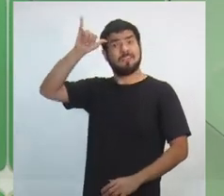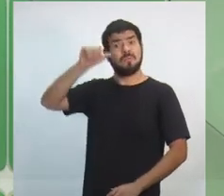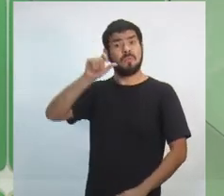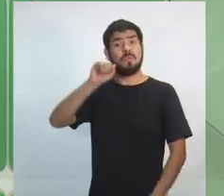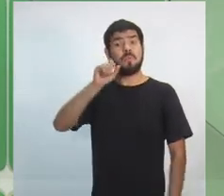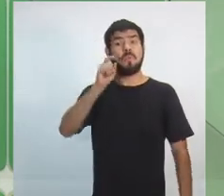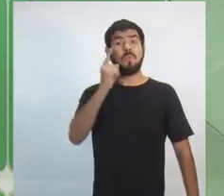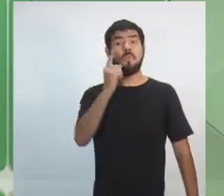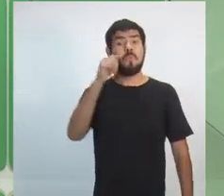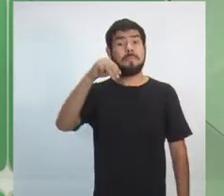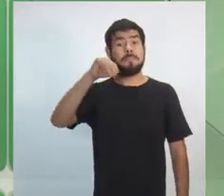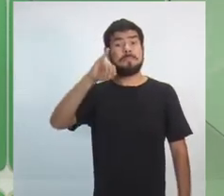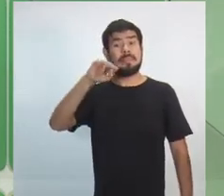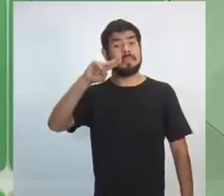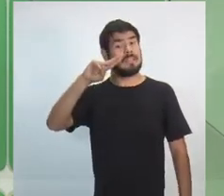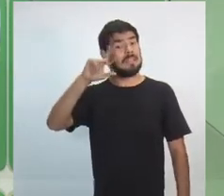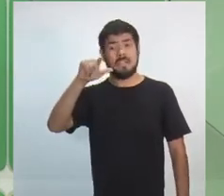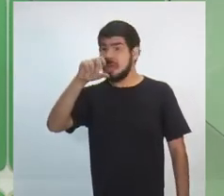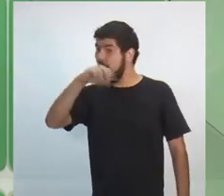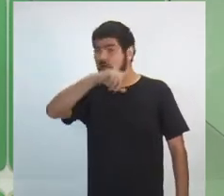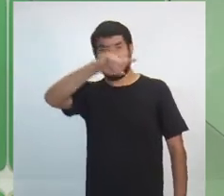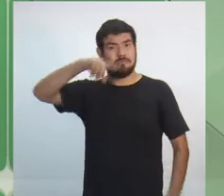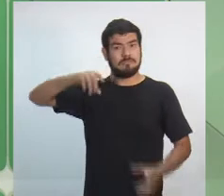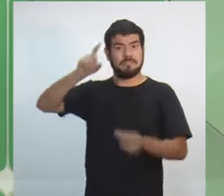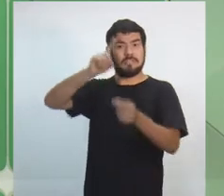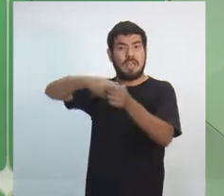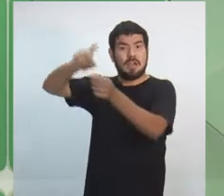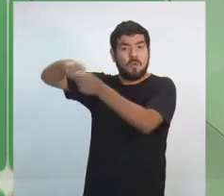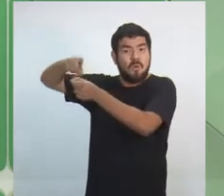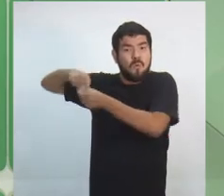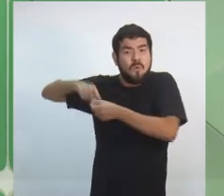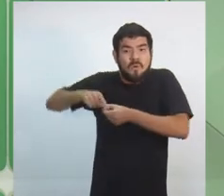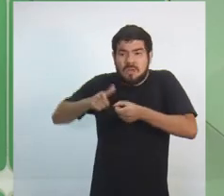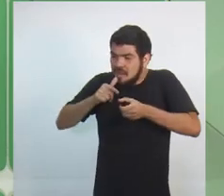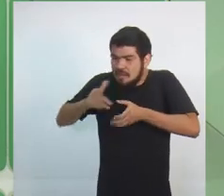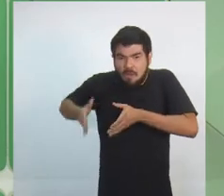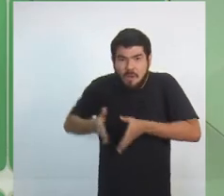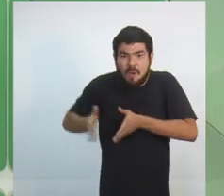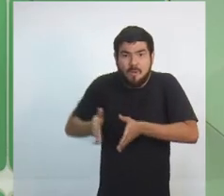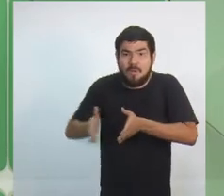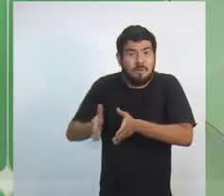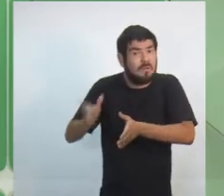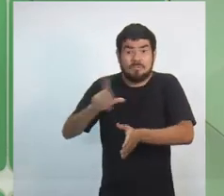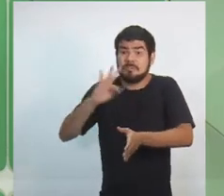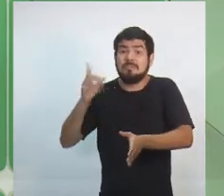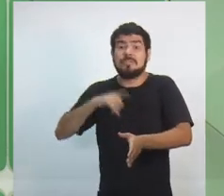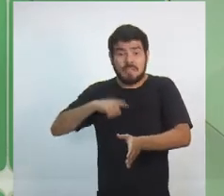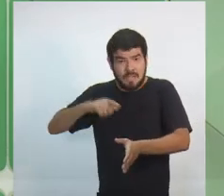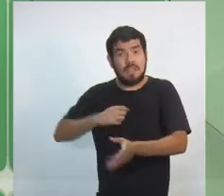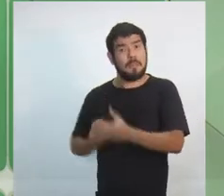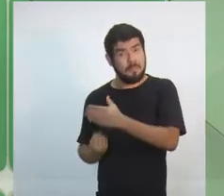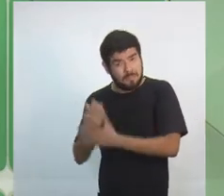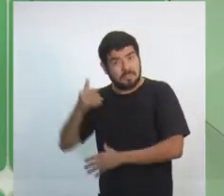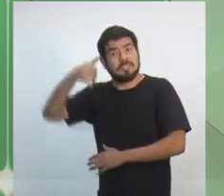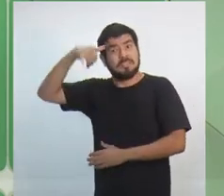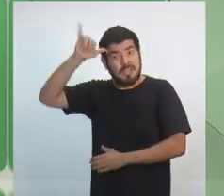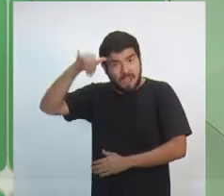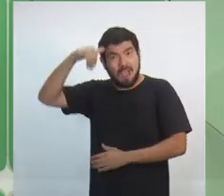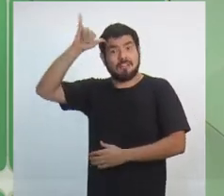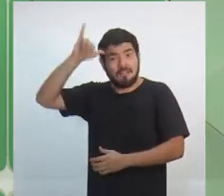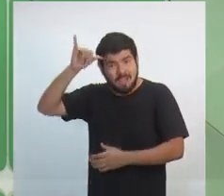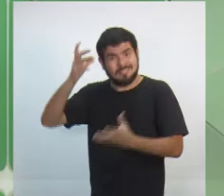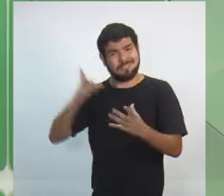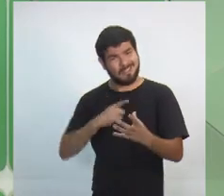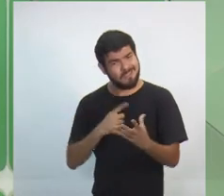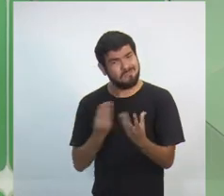cabeças de gado. No Baixo Amazonas e no entorno de Manaus, nós temos 500 mil cabeças de gado. A nossa produção aqui, nós temos 2